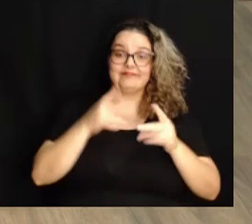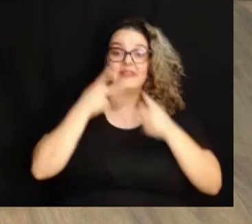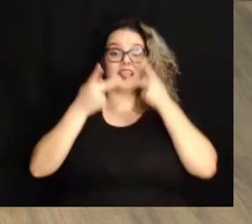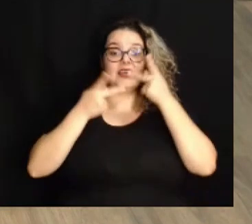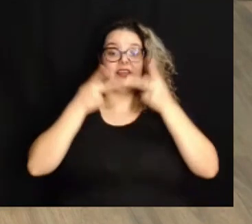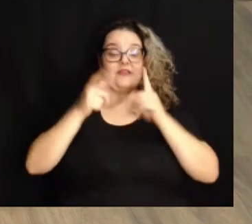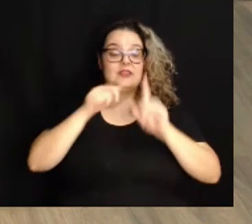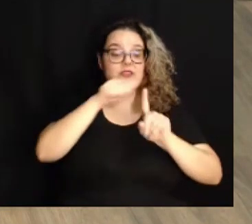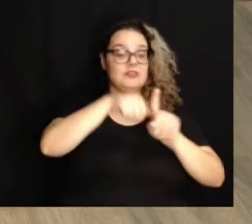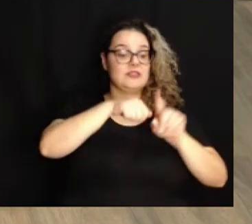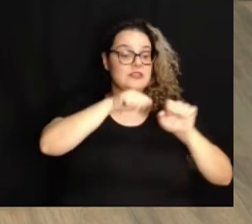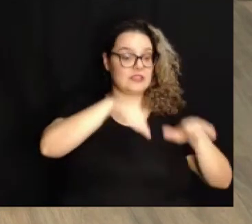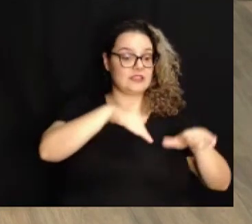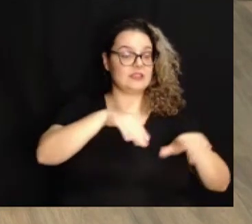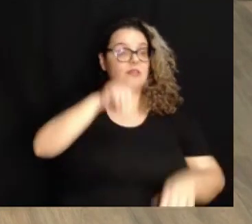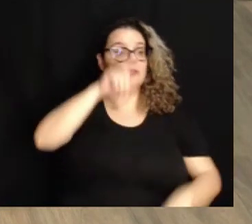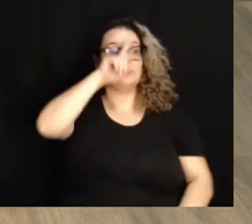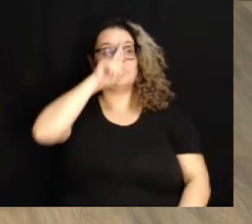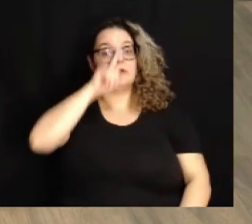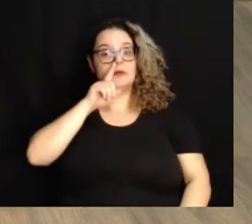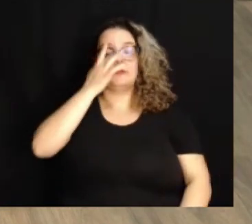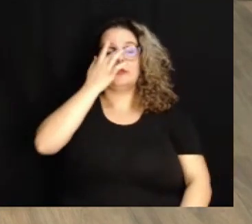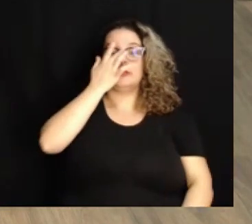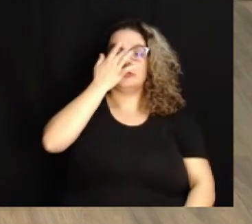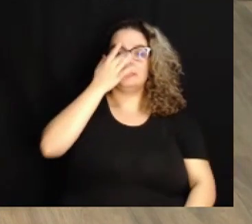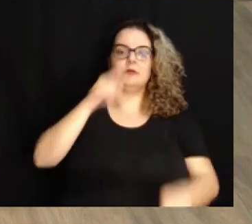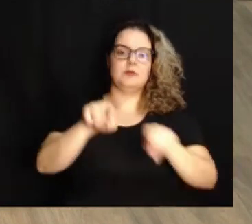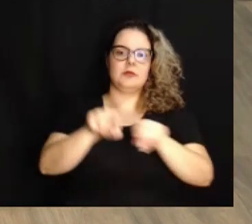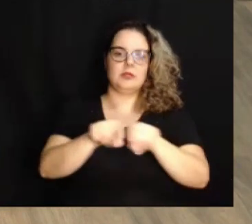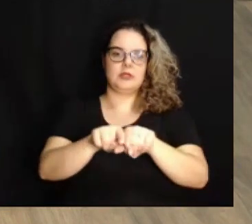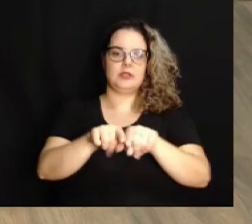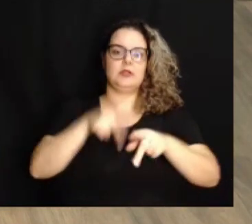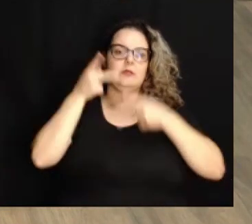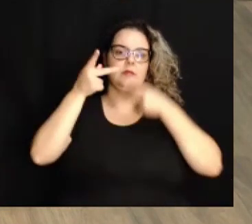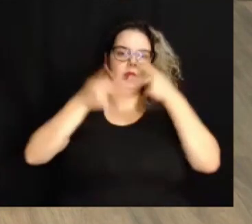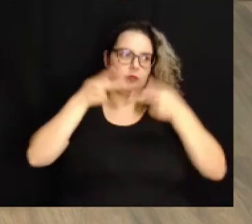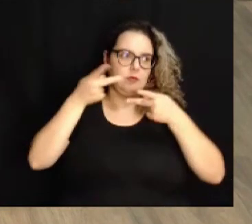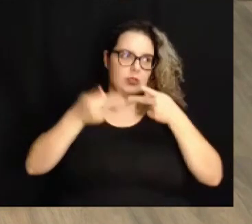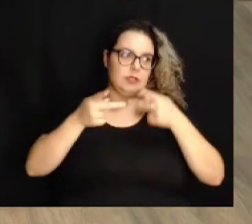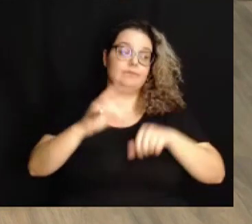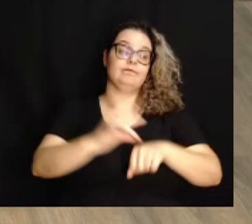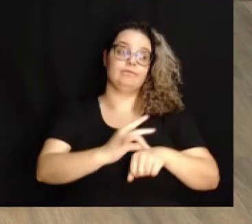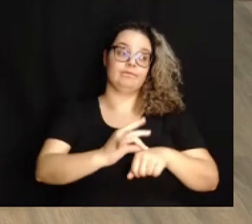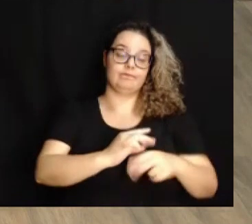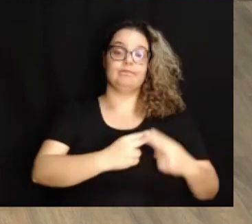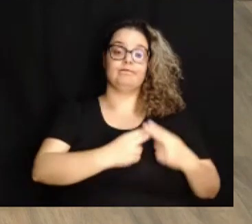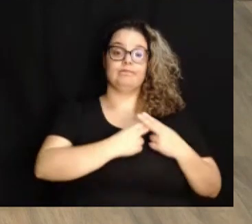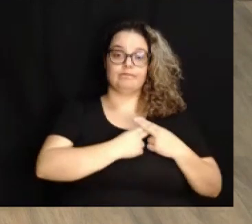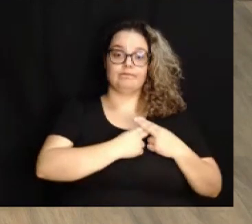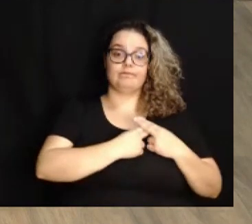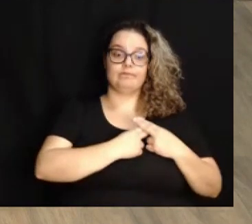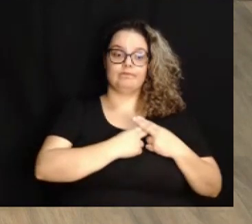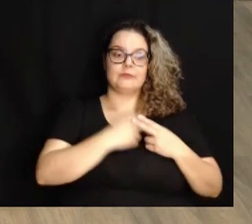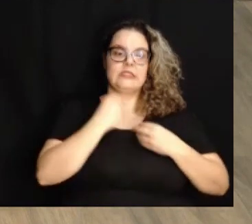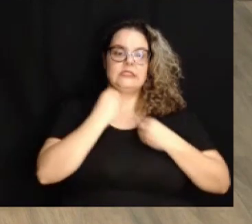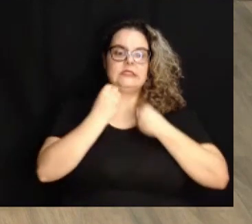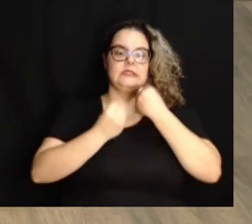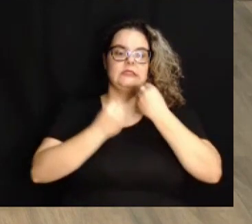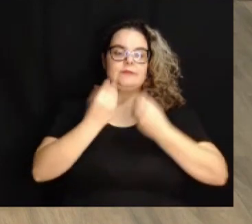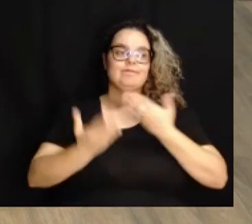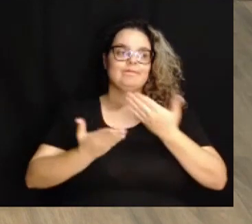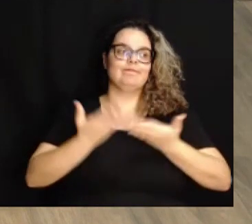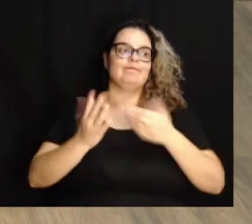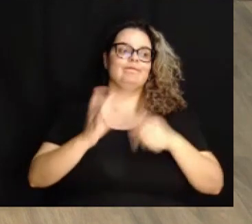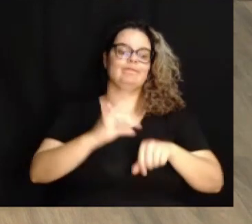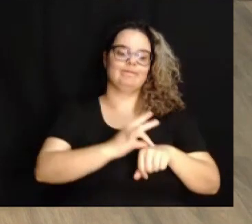Amarelo, né? E também estamos falando do luto. E como lidar com o luto, né?